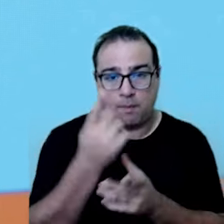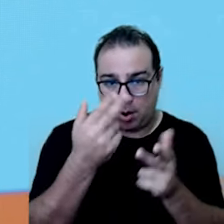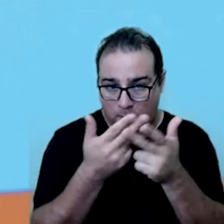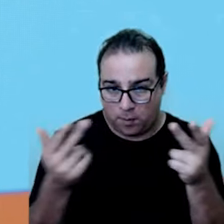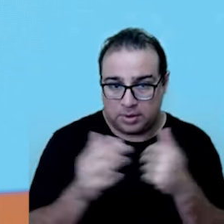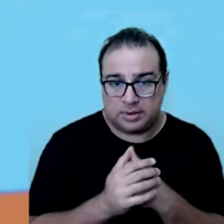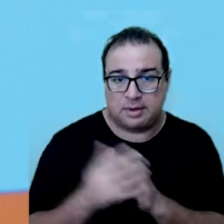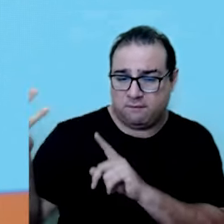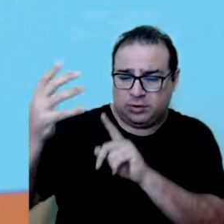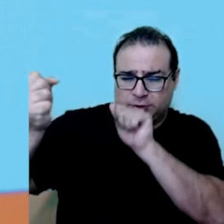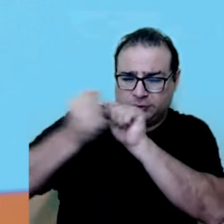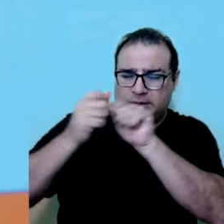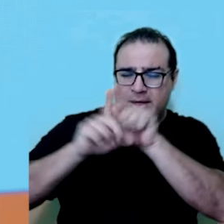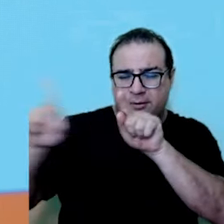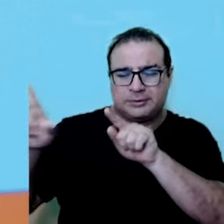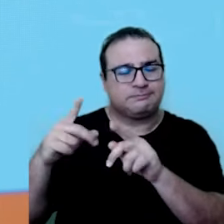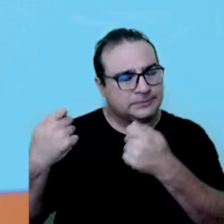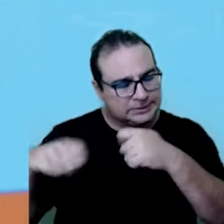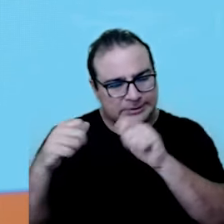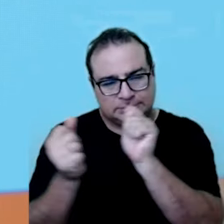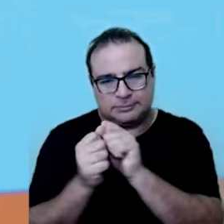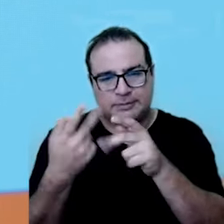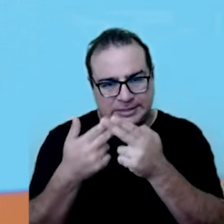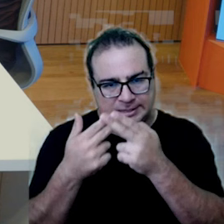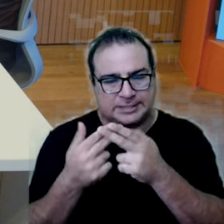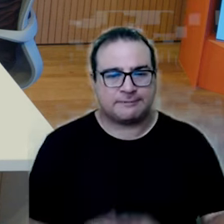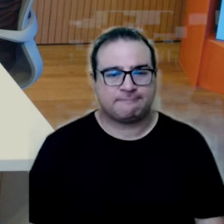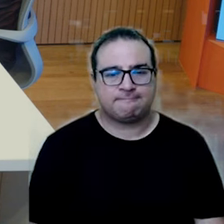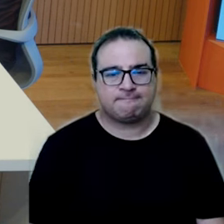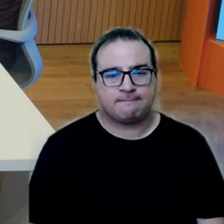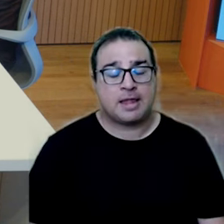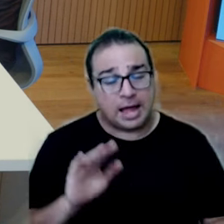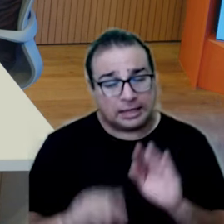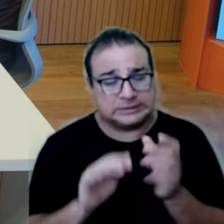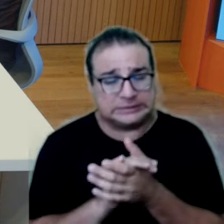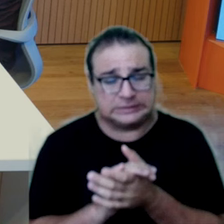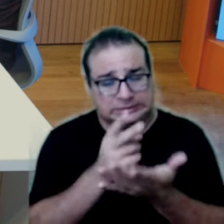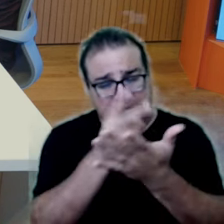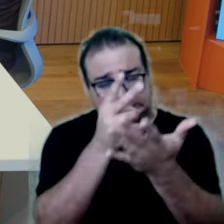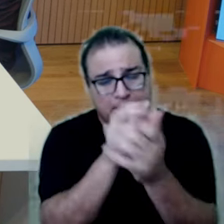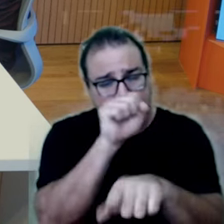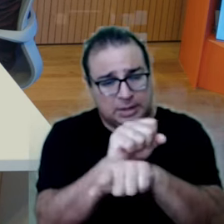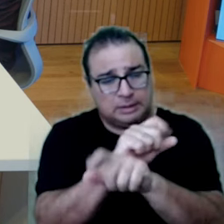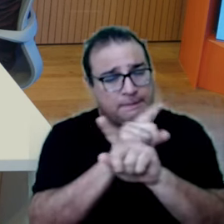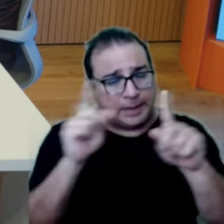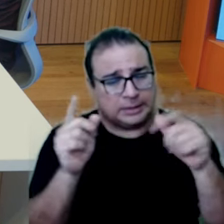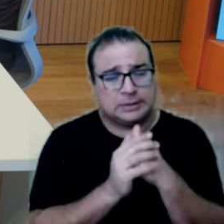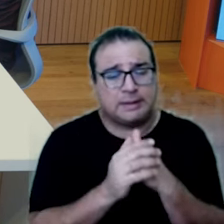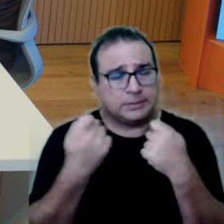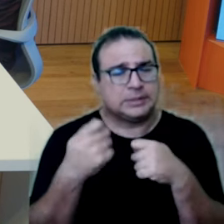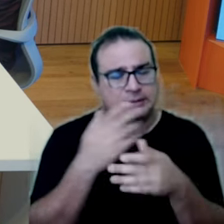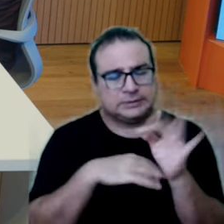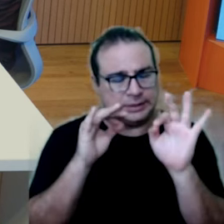uma coisa acaba vinculada a outra uma coisa acaba ligada a outra né pode não ser fixo estático sim mas